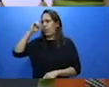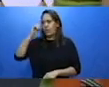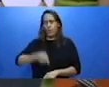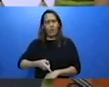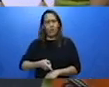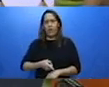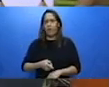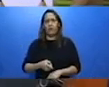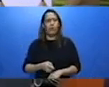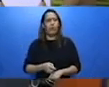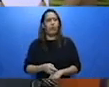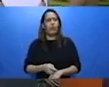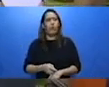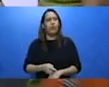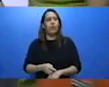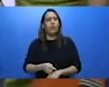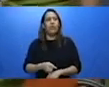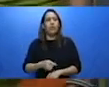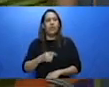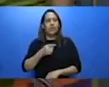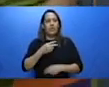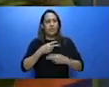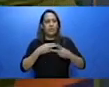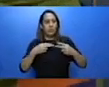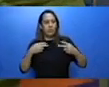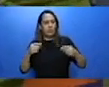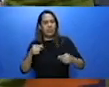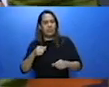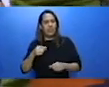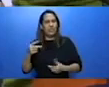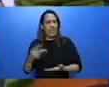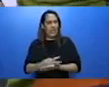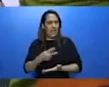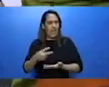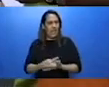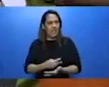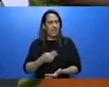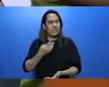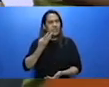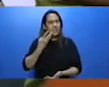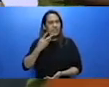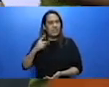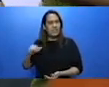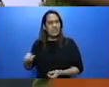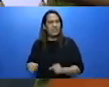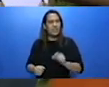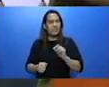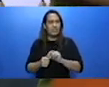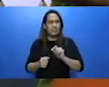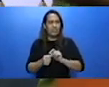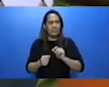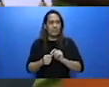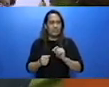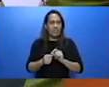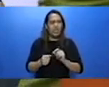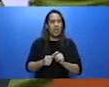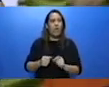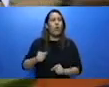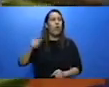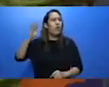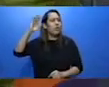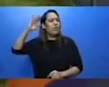as besteiras que as crianças fazem e imaginam podem viver livres e soltas. Ela